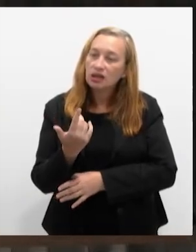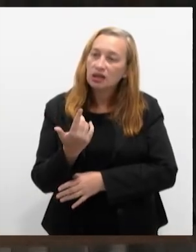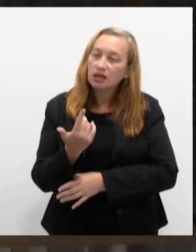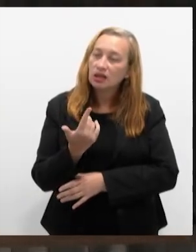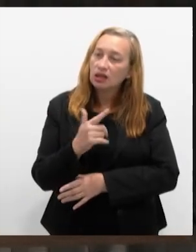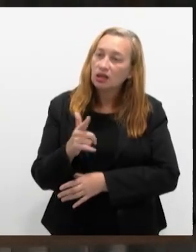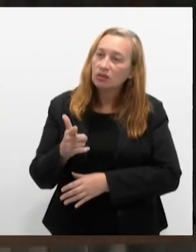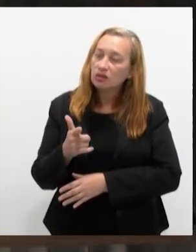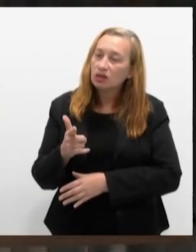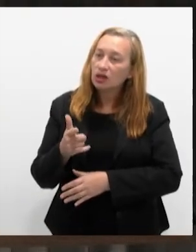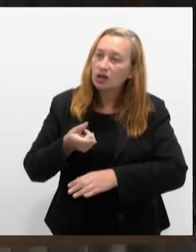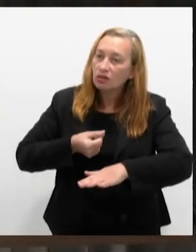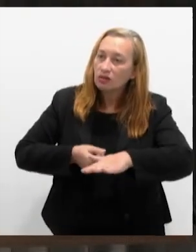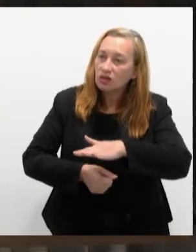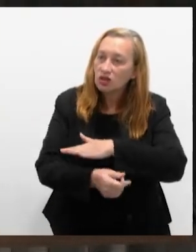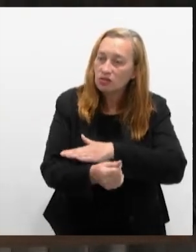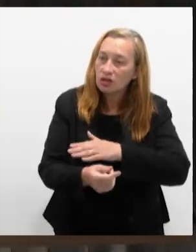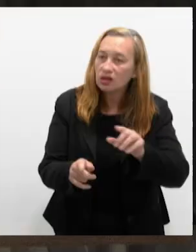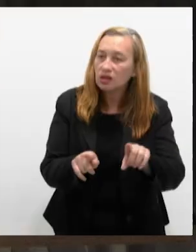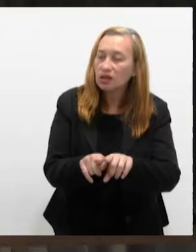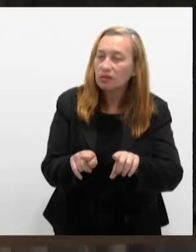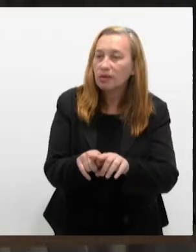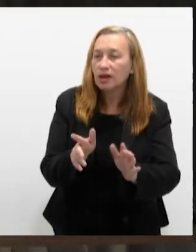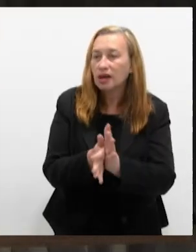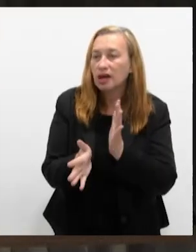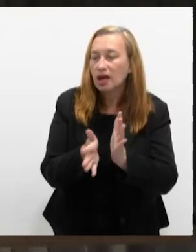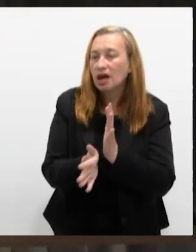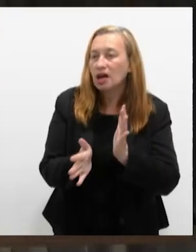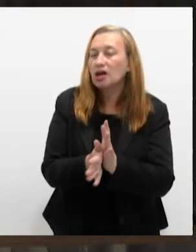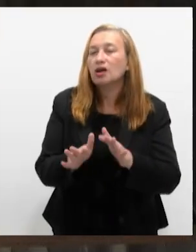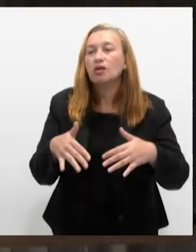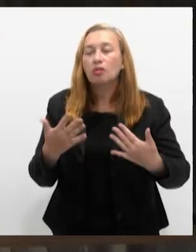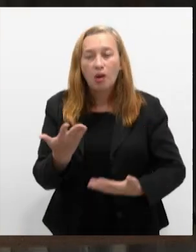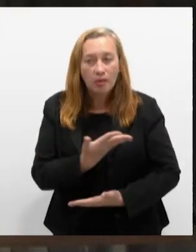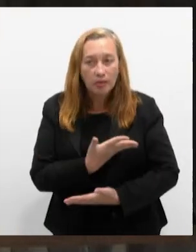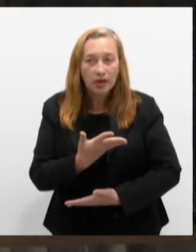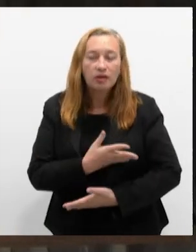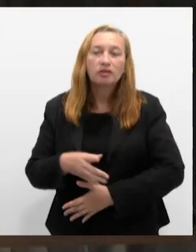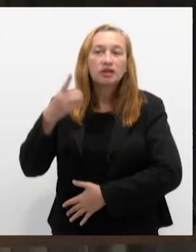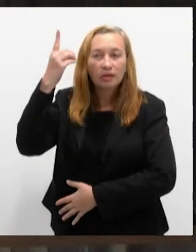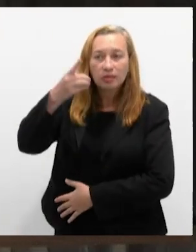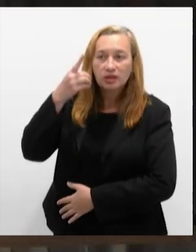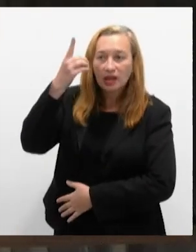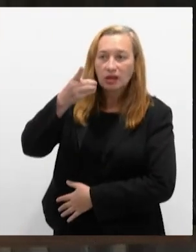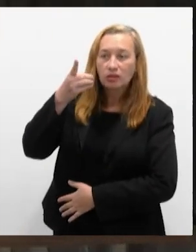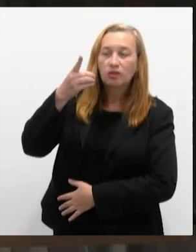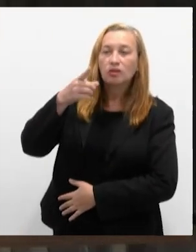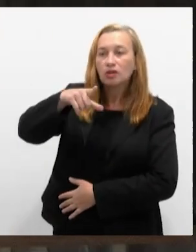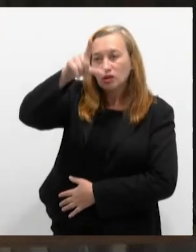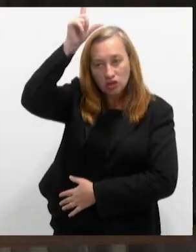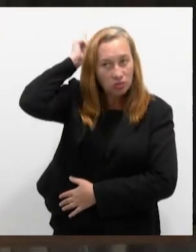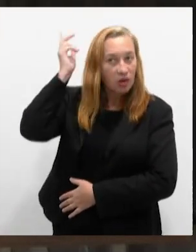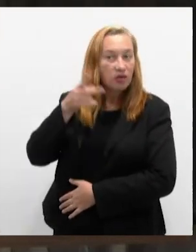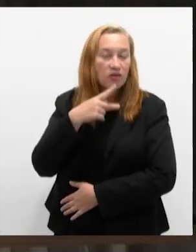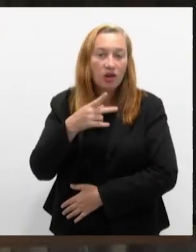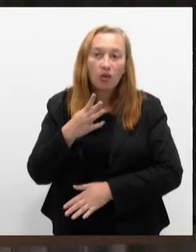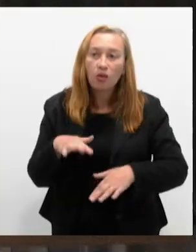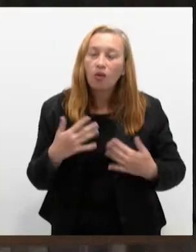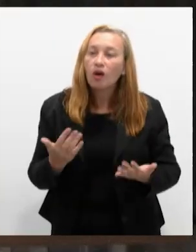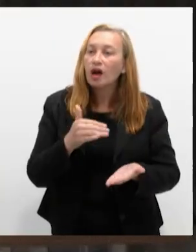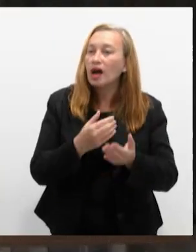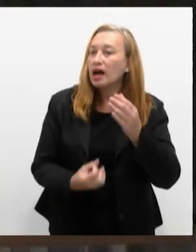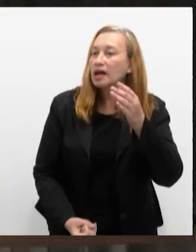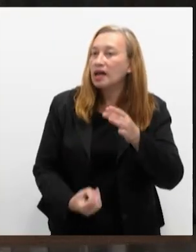bem destacou anteriormente o nosso querido e nobre colega deputado Luiz Paulo, tal criação